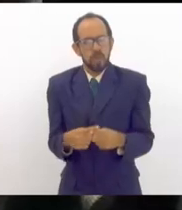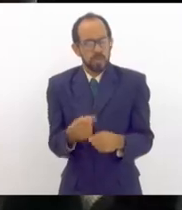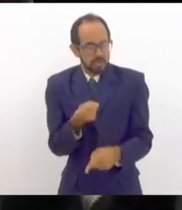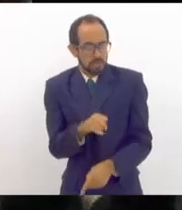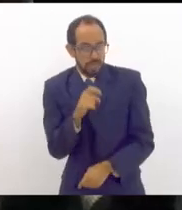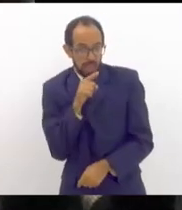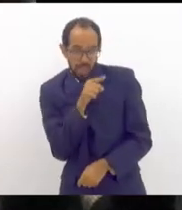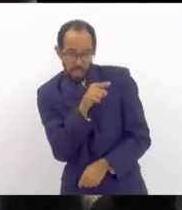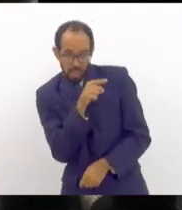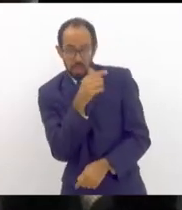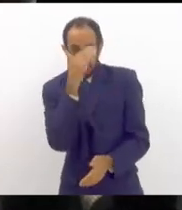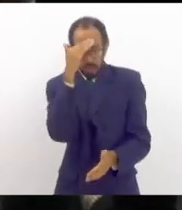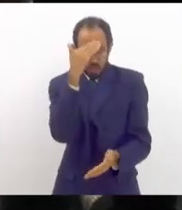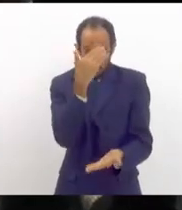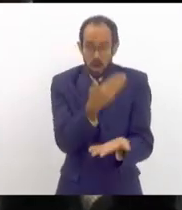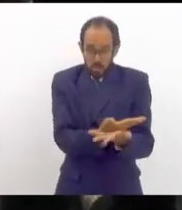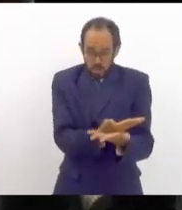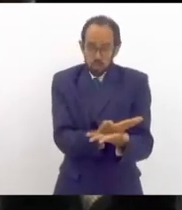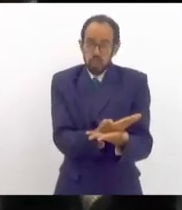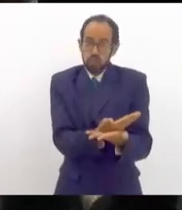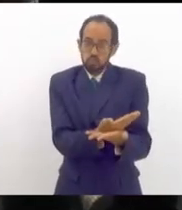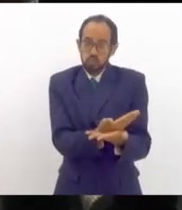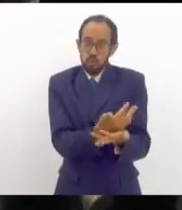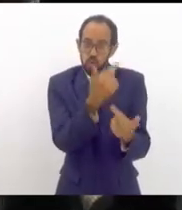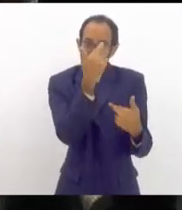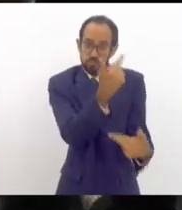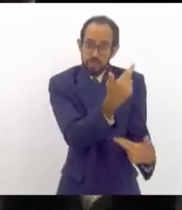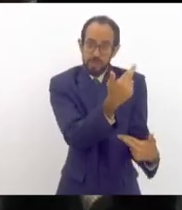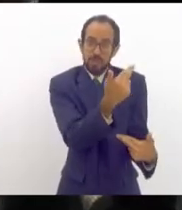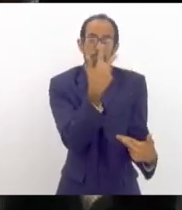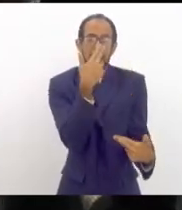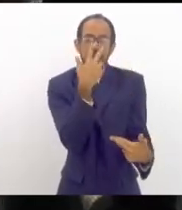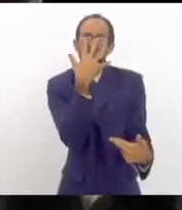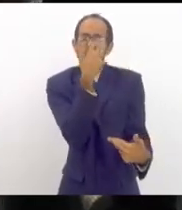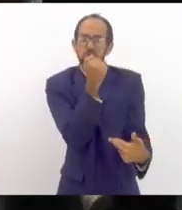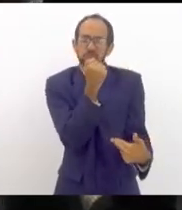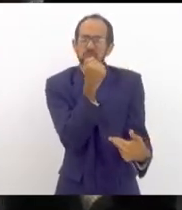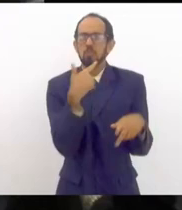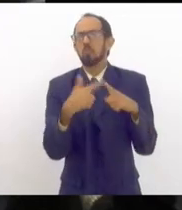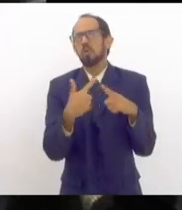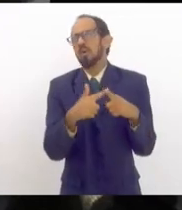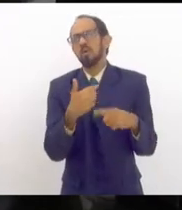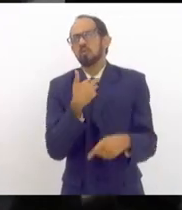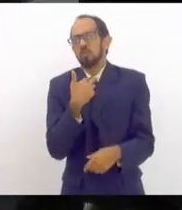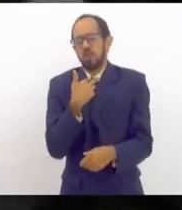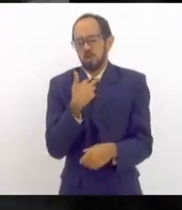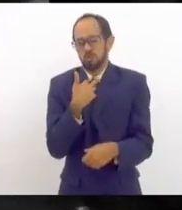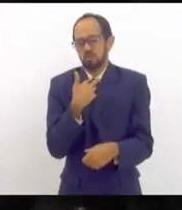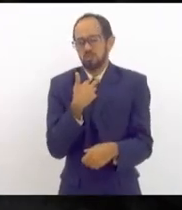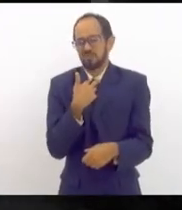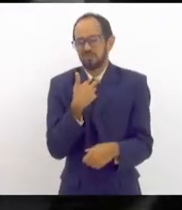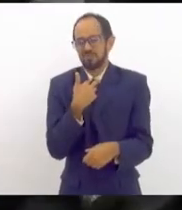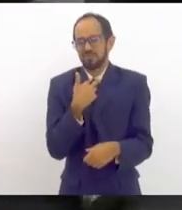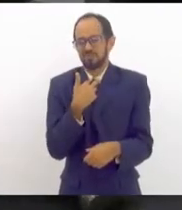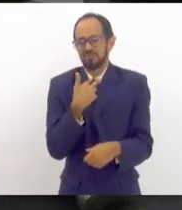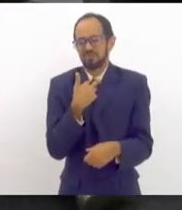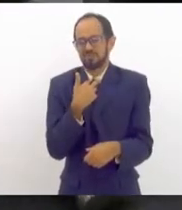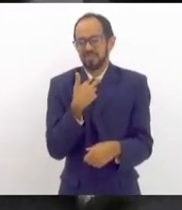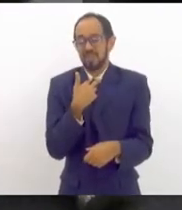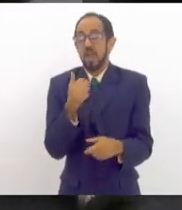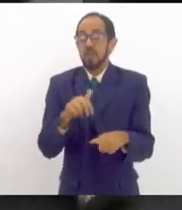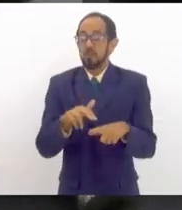que eu acredito que eu confio que eu acho tão bonito por que que eu não posso fazer isso e levado talvez por